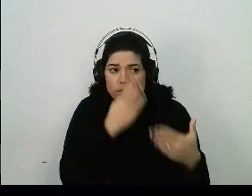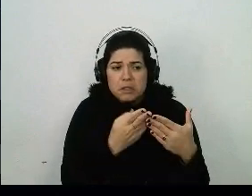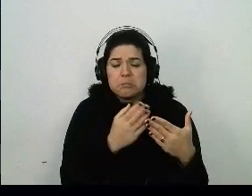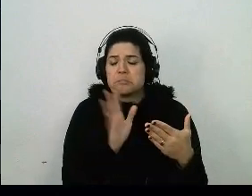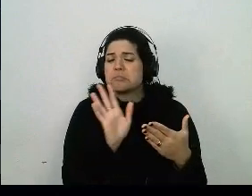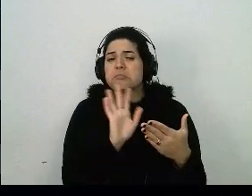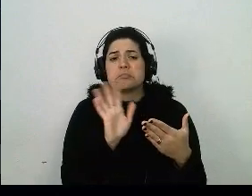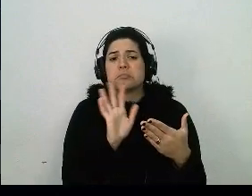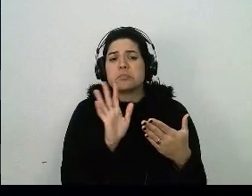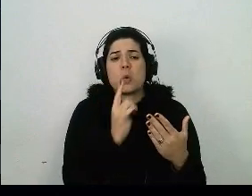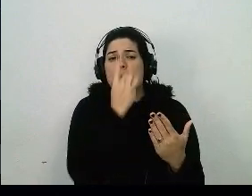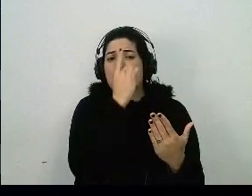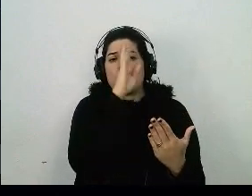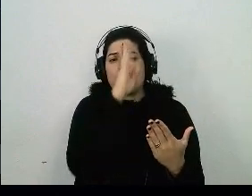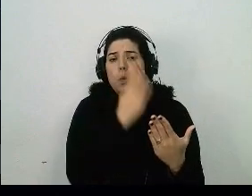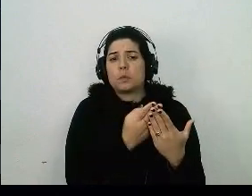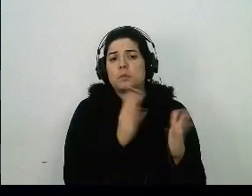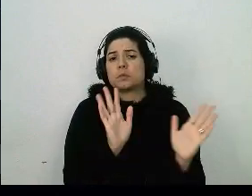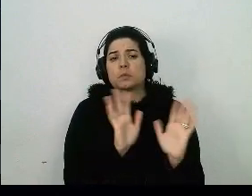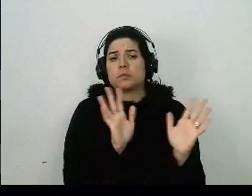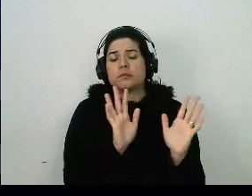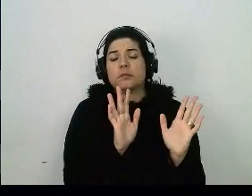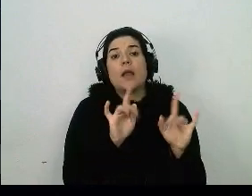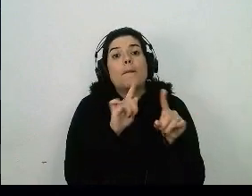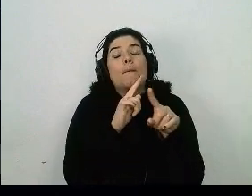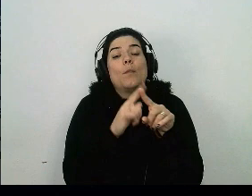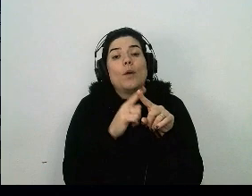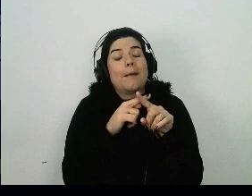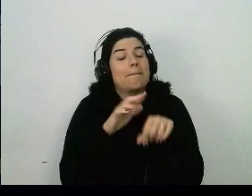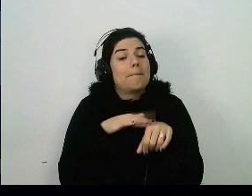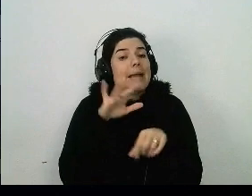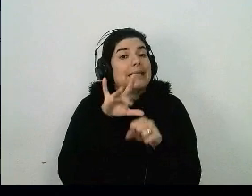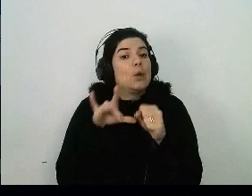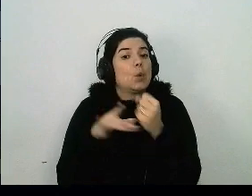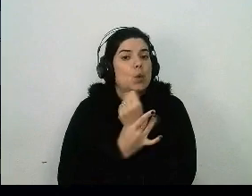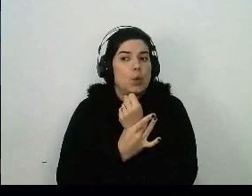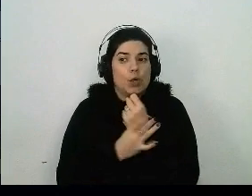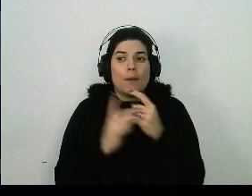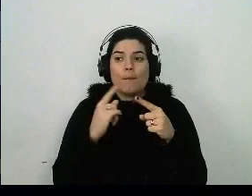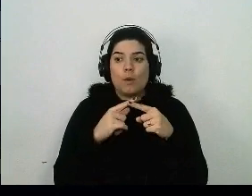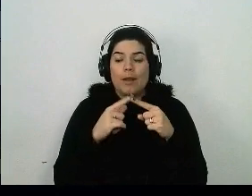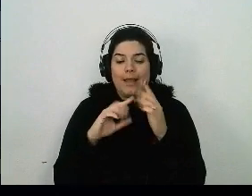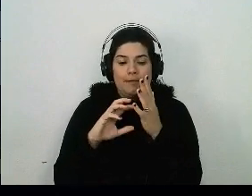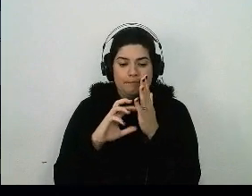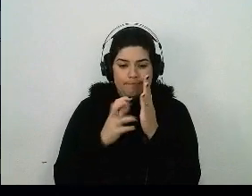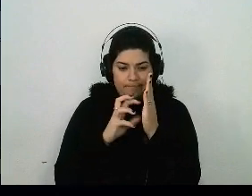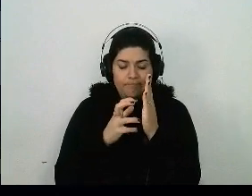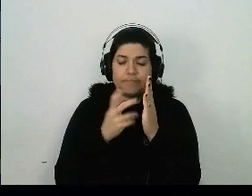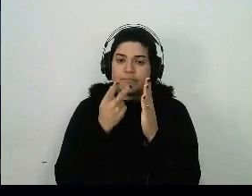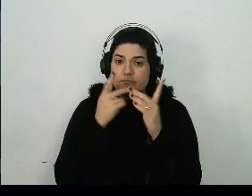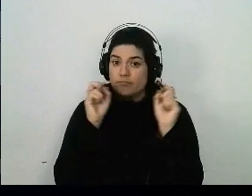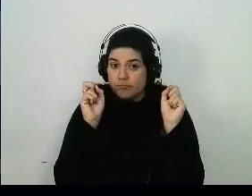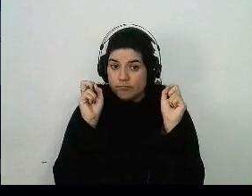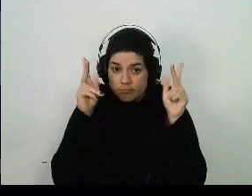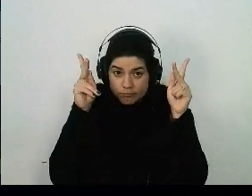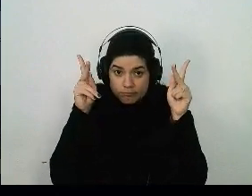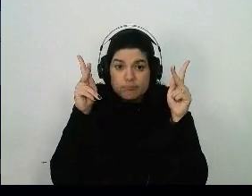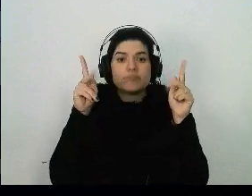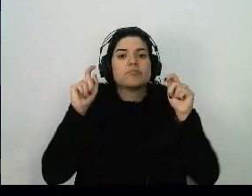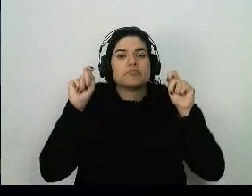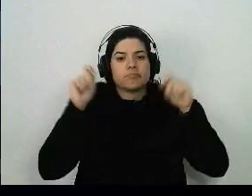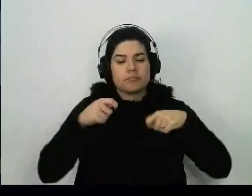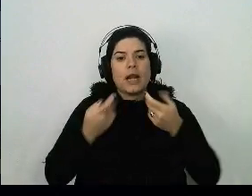Isso também torna mais seguro, pois somente se a maioria desses bancos de dados disser que está ok, vai poder ser aprovada a